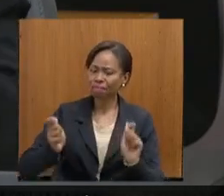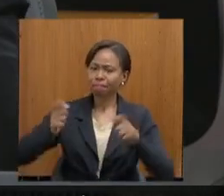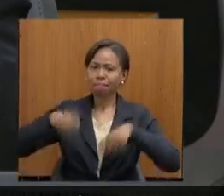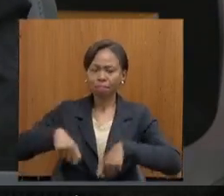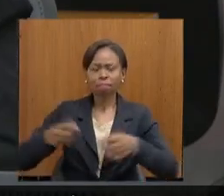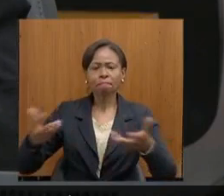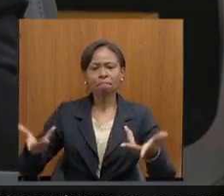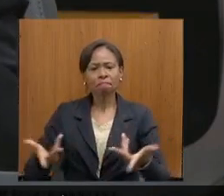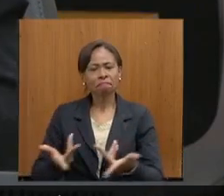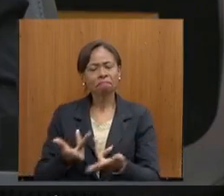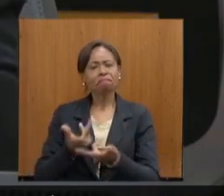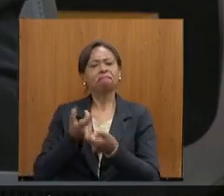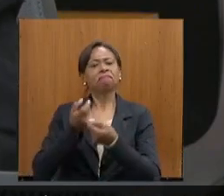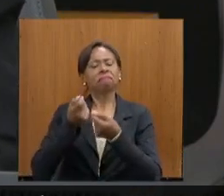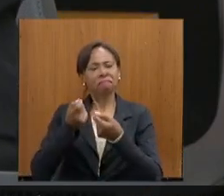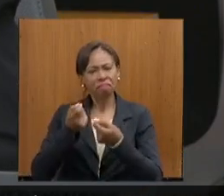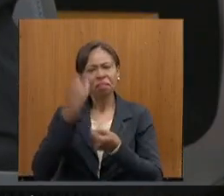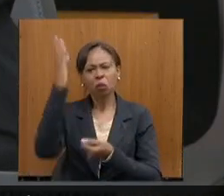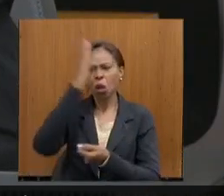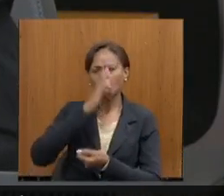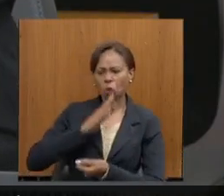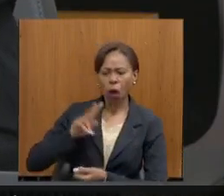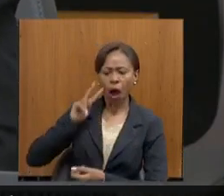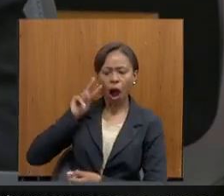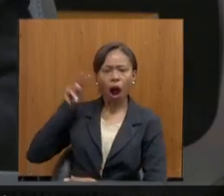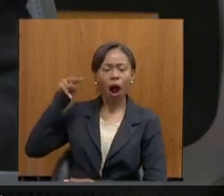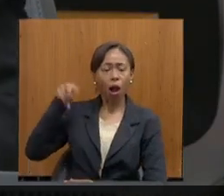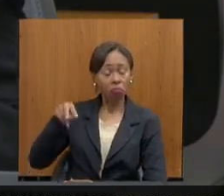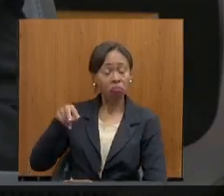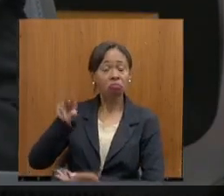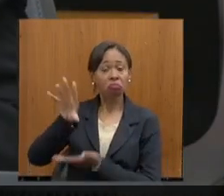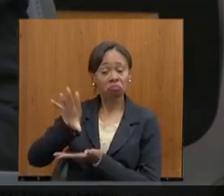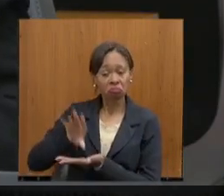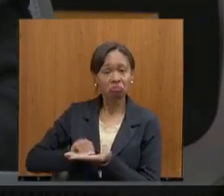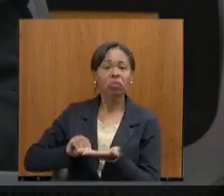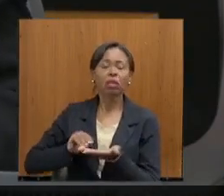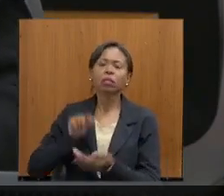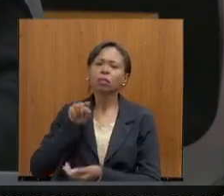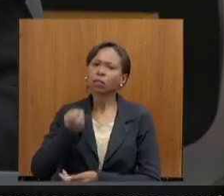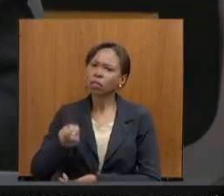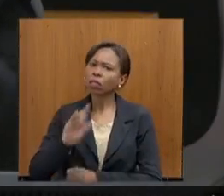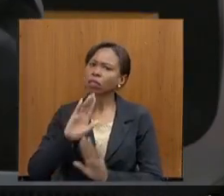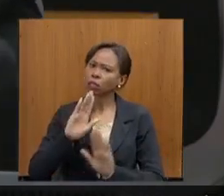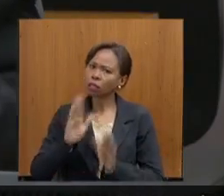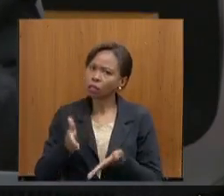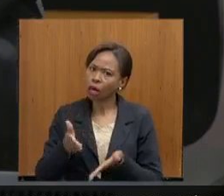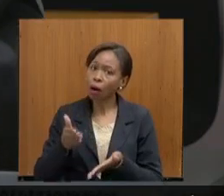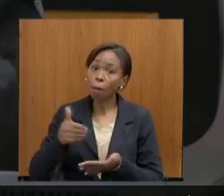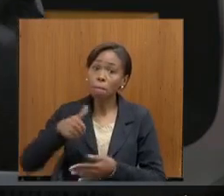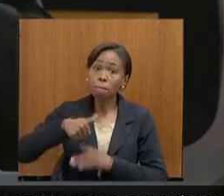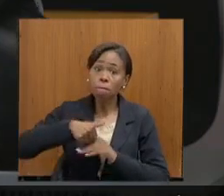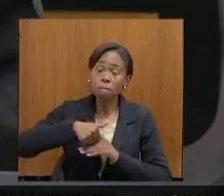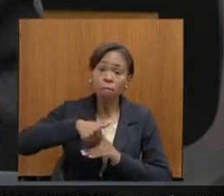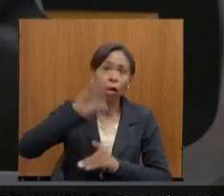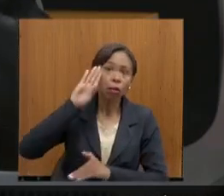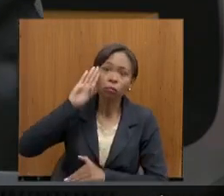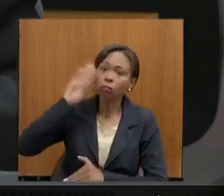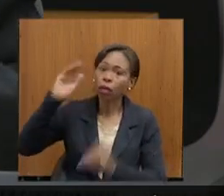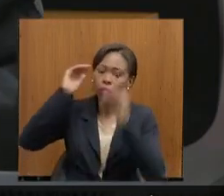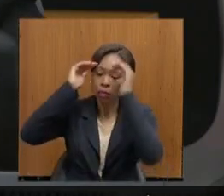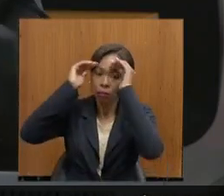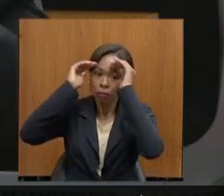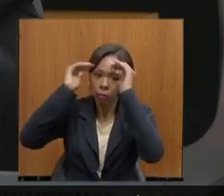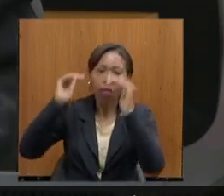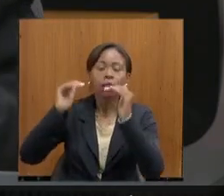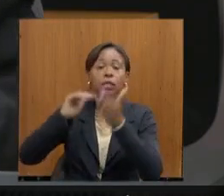competente invejável por todo o Brasil vossa excelência Jace tornou-se o mais respeitado secretário